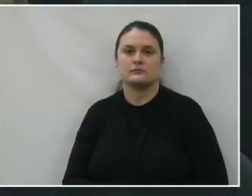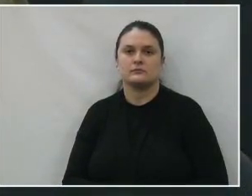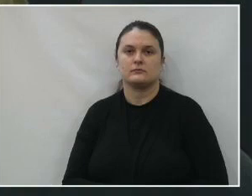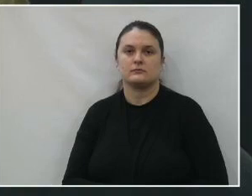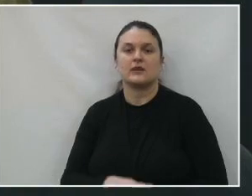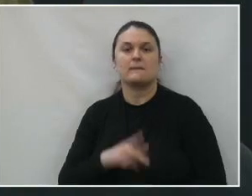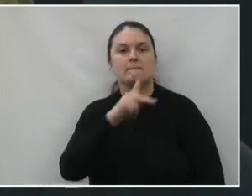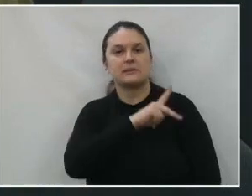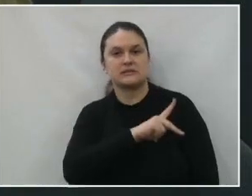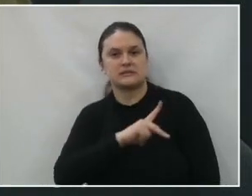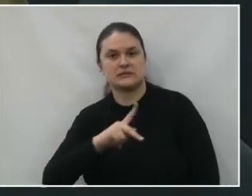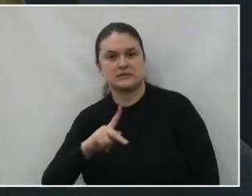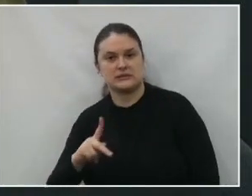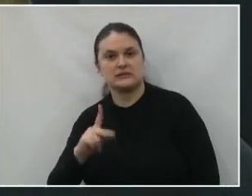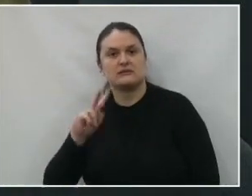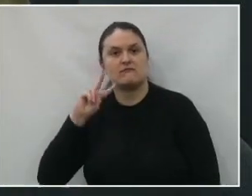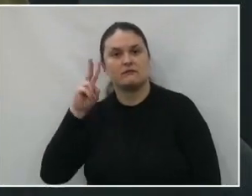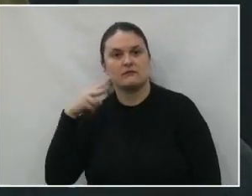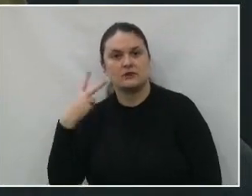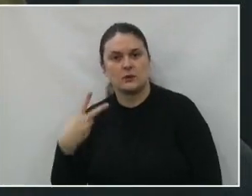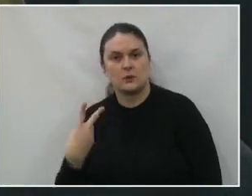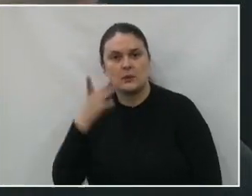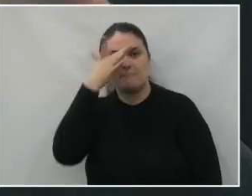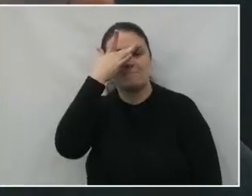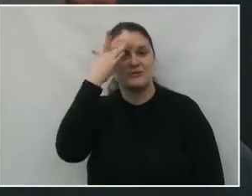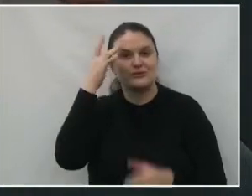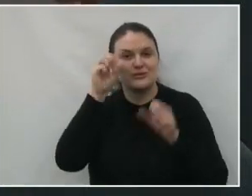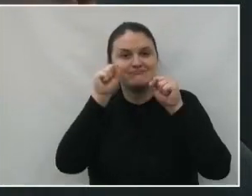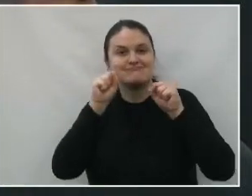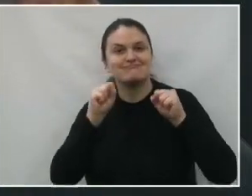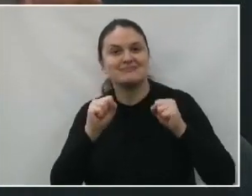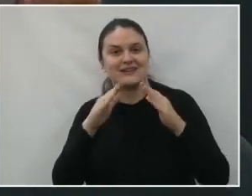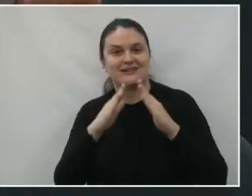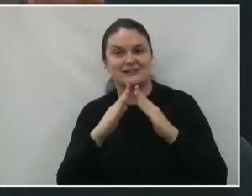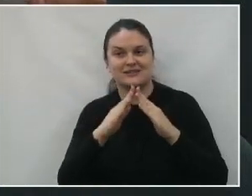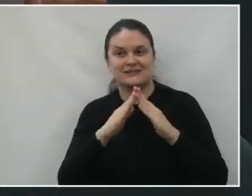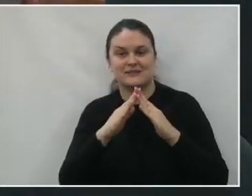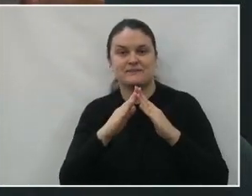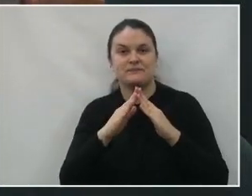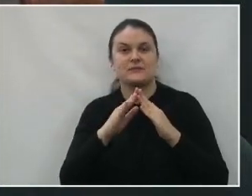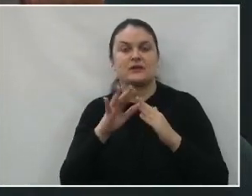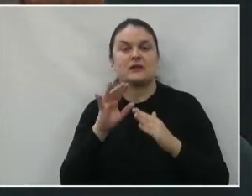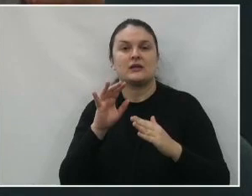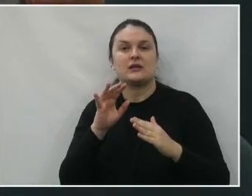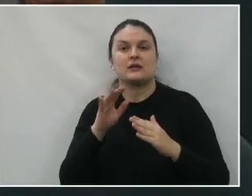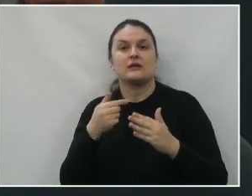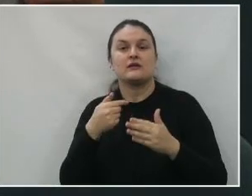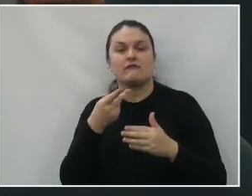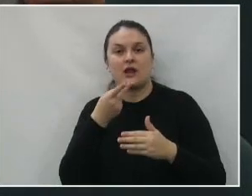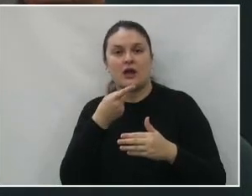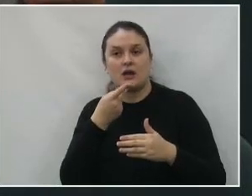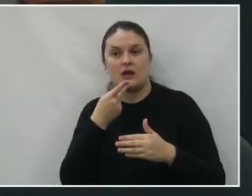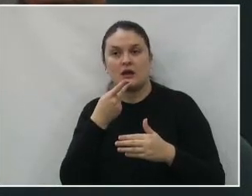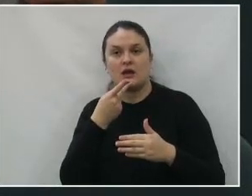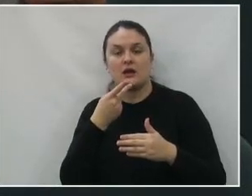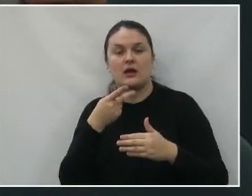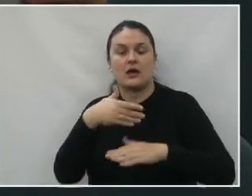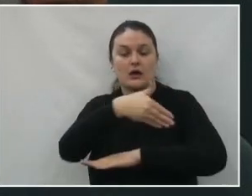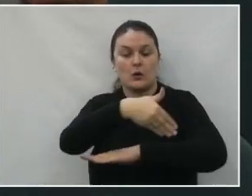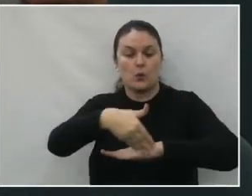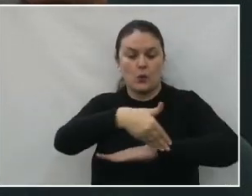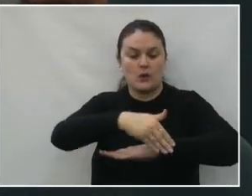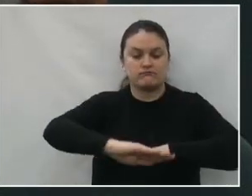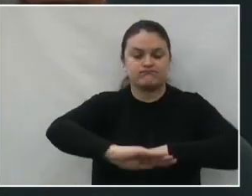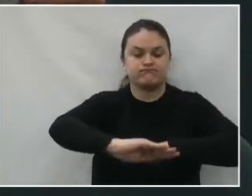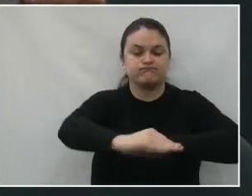Senhor presidente, colegas vereadores, internautas, sobre a indicação sobre a da lombada da rua João